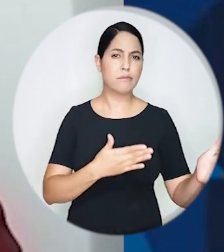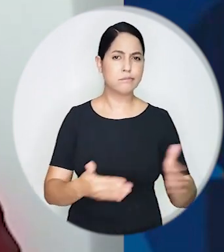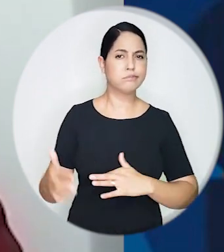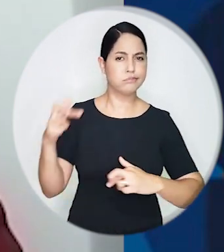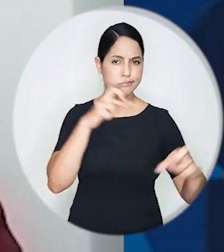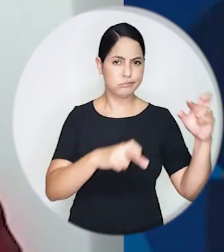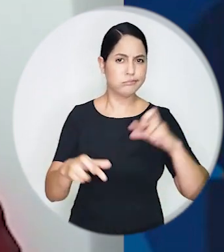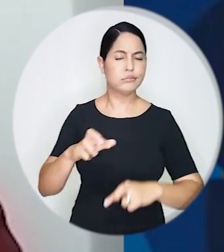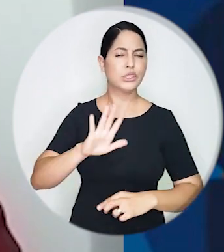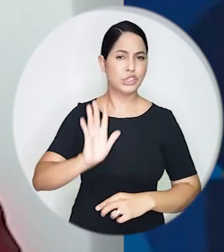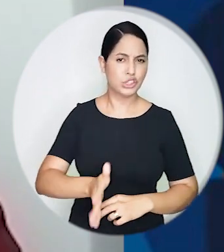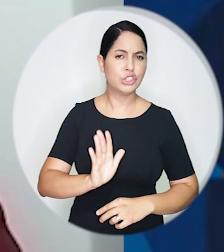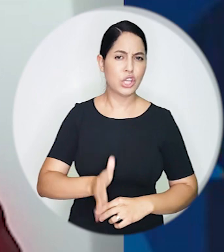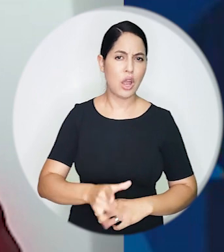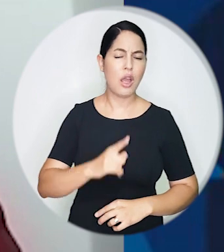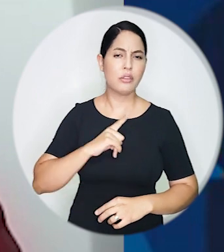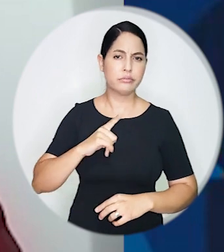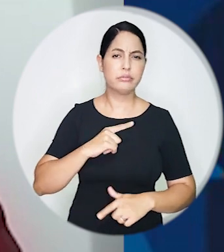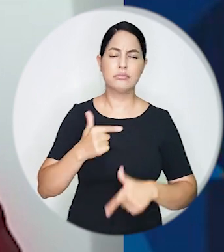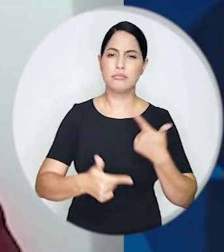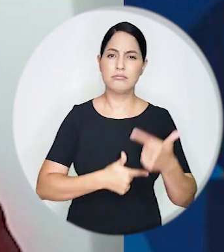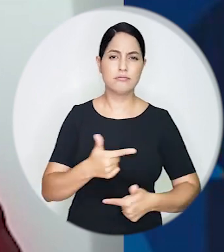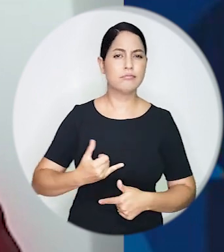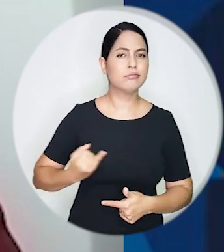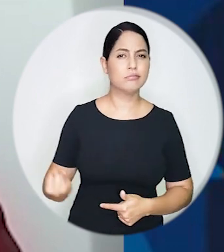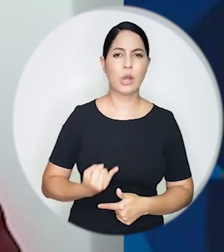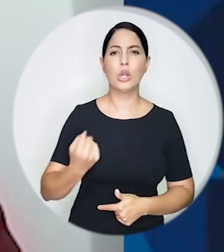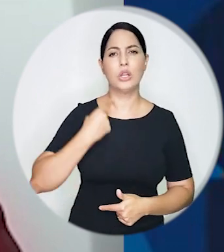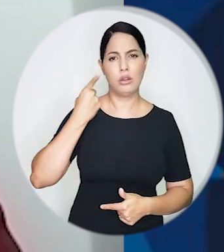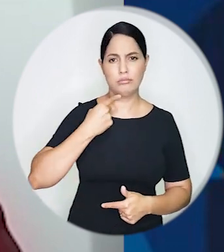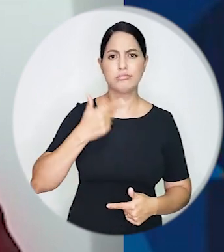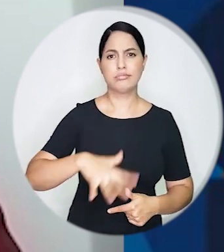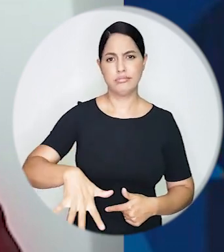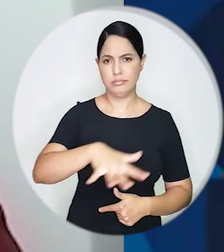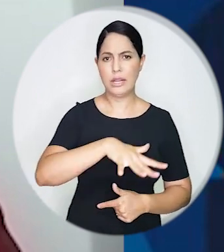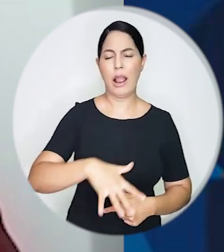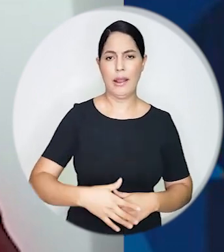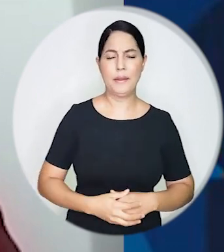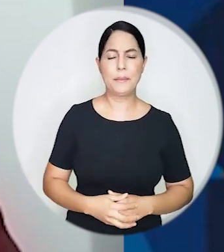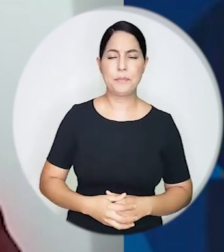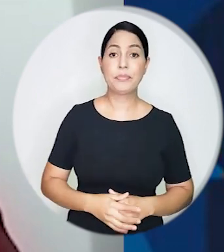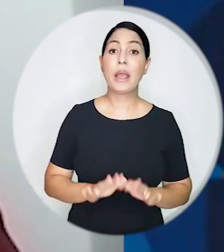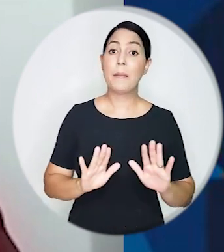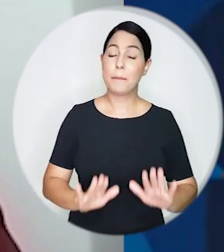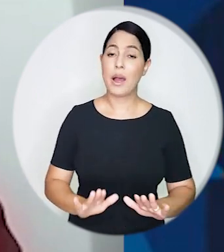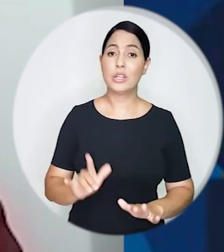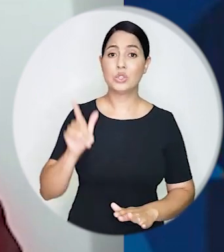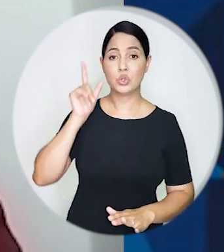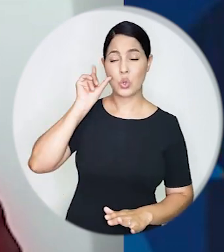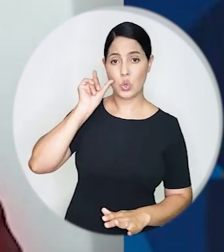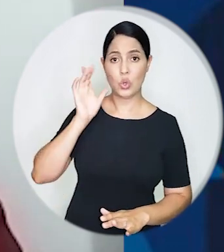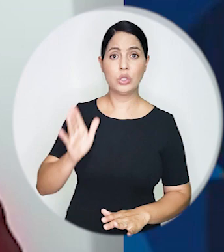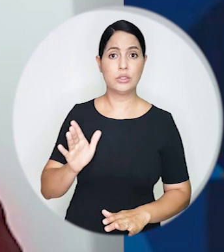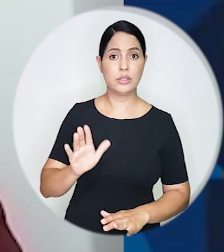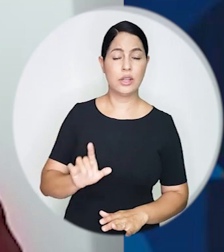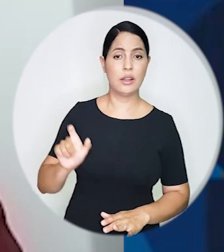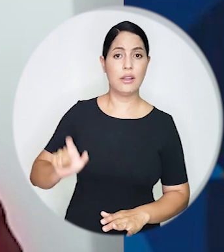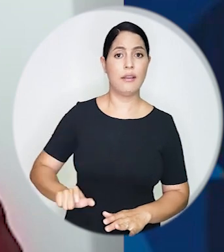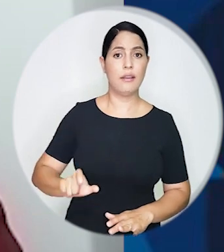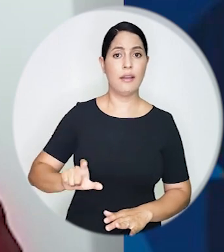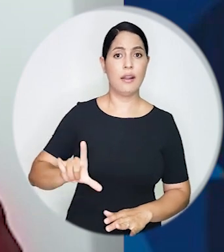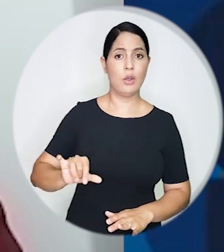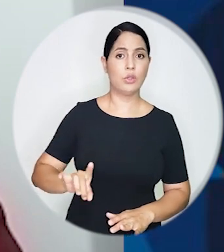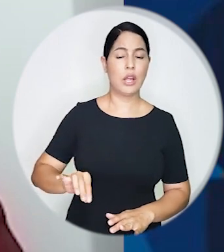fazem esse acompanhamento há bastante tempo, eles fazem um trabalho de advocacy muito importante. E ontem, o diretor-tesoureiro, o